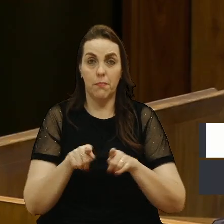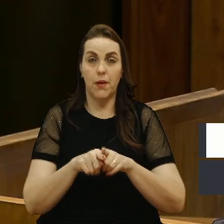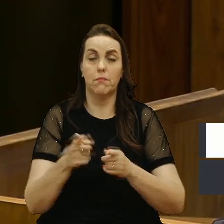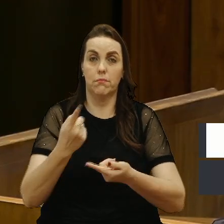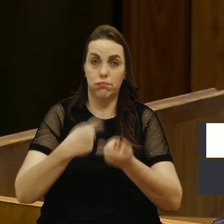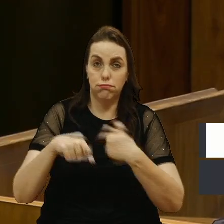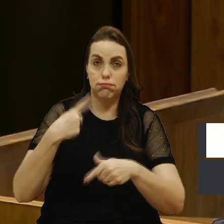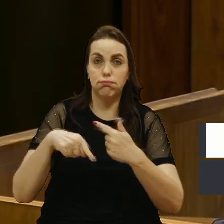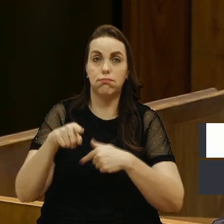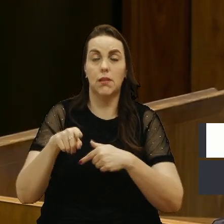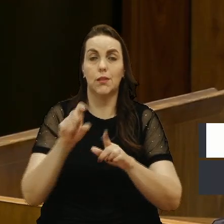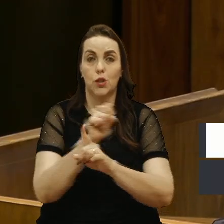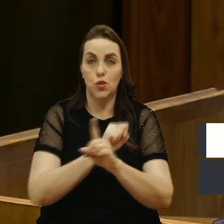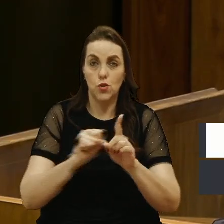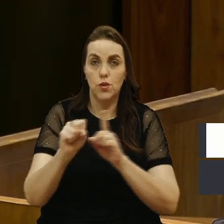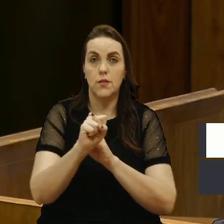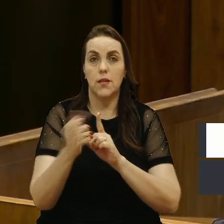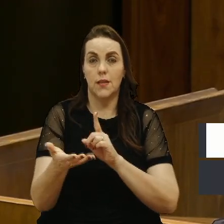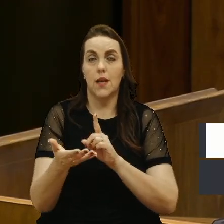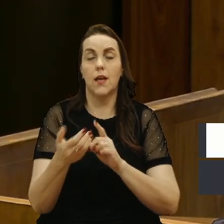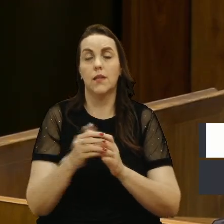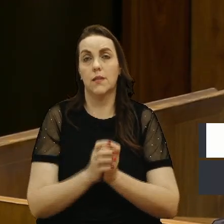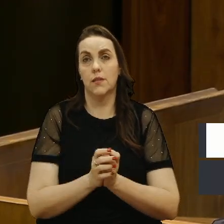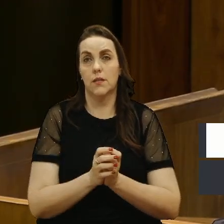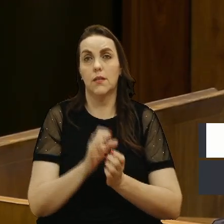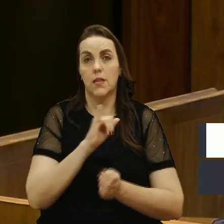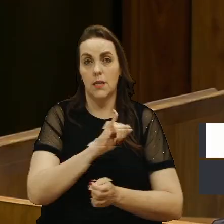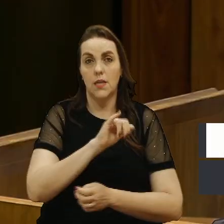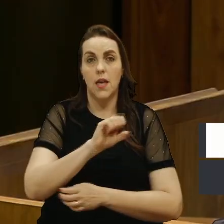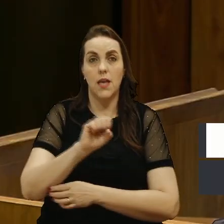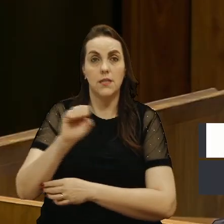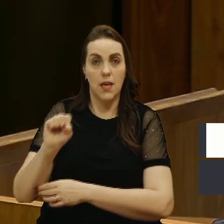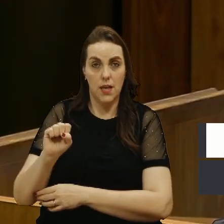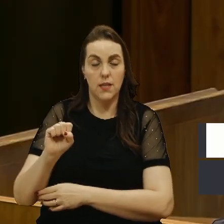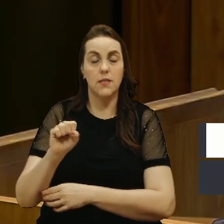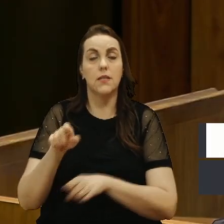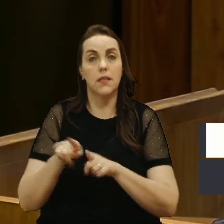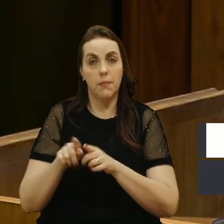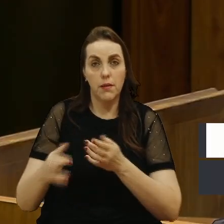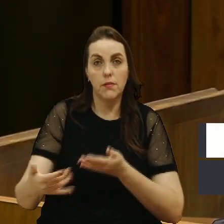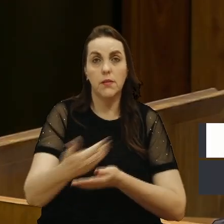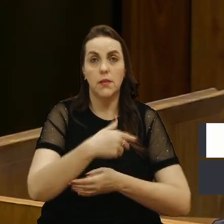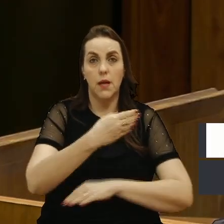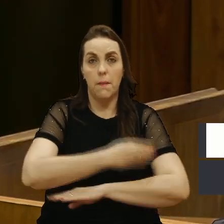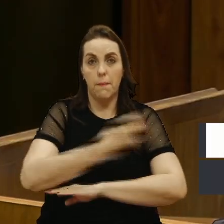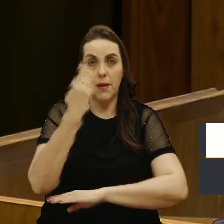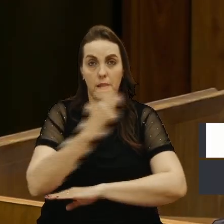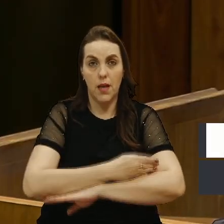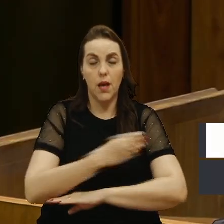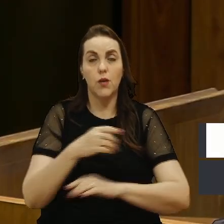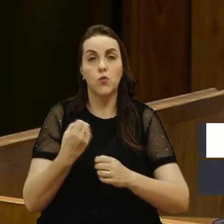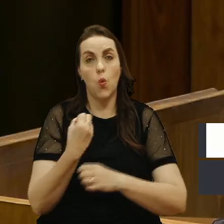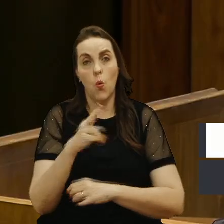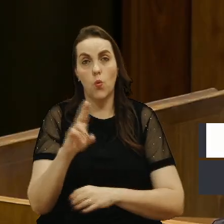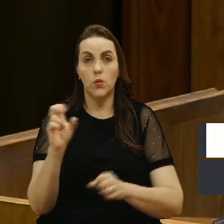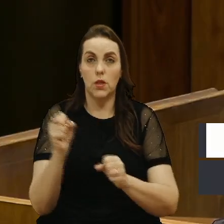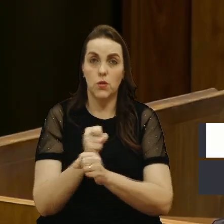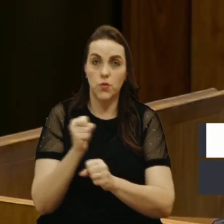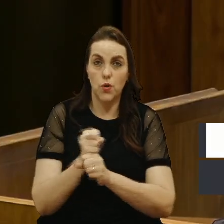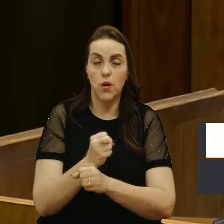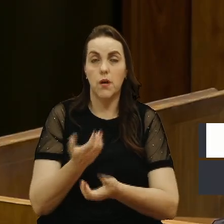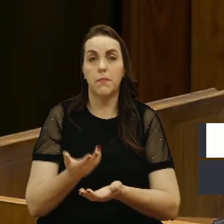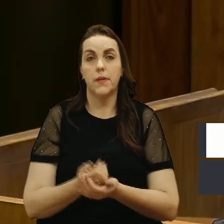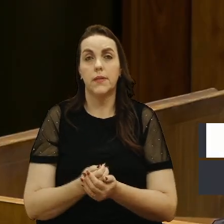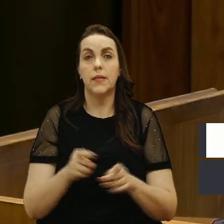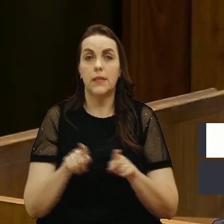dizer, da sociedade como um todo, em forma de ISS, seja o ISS da arrecadação do pedágio, seja o ISS das obras,